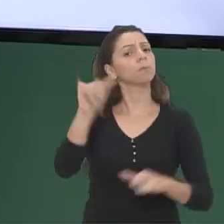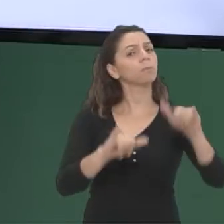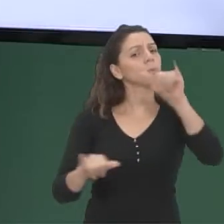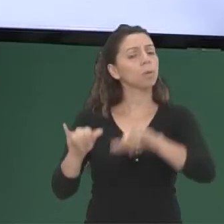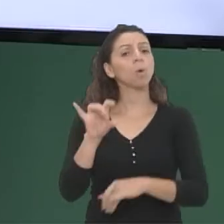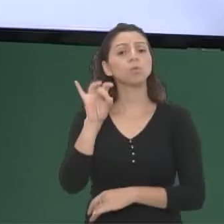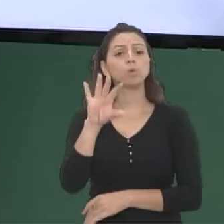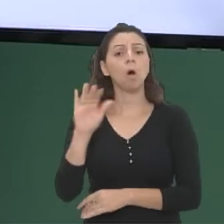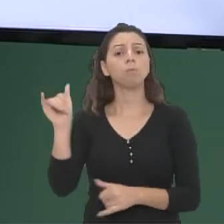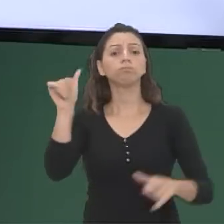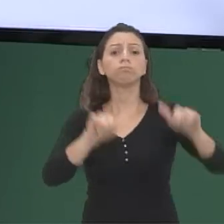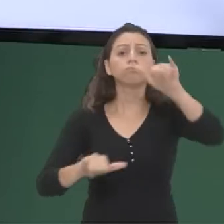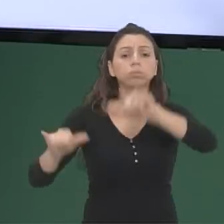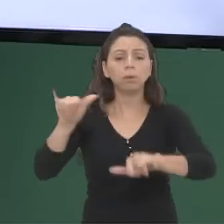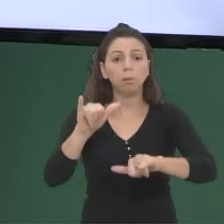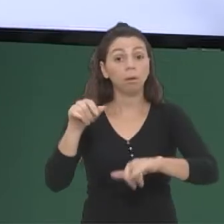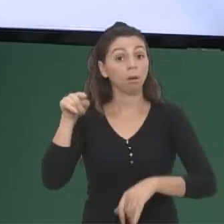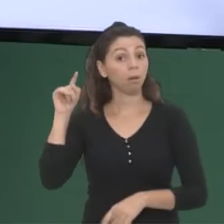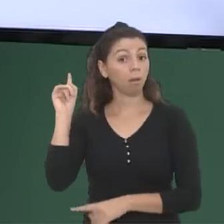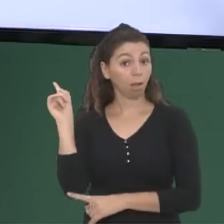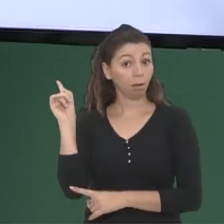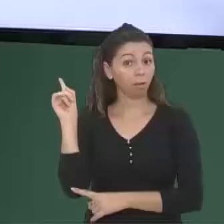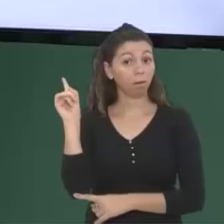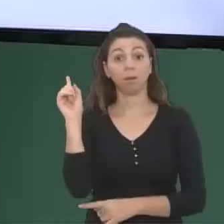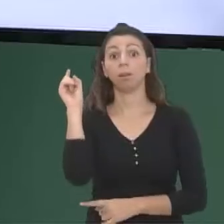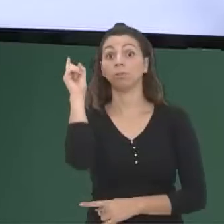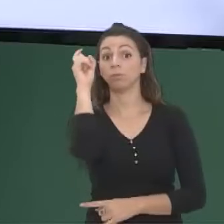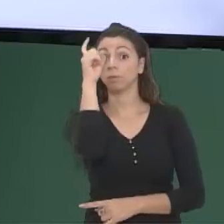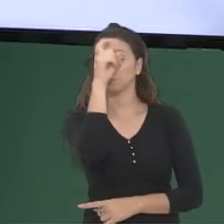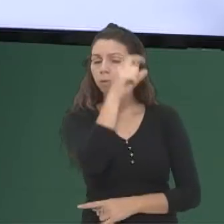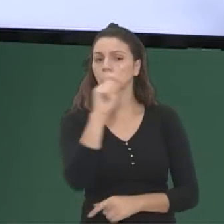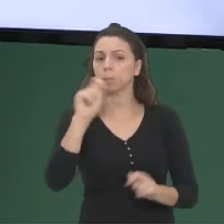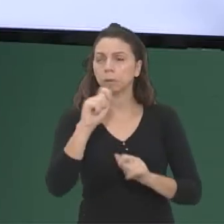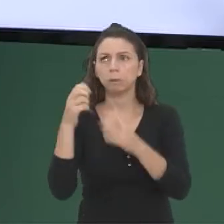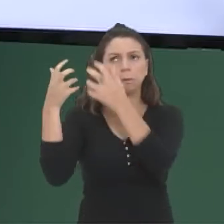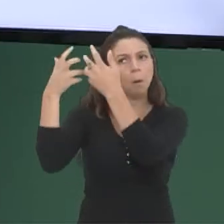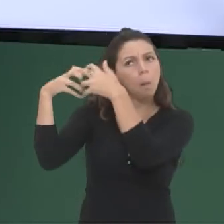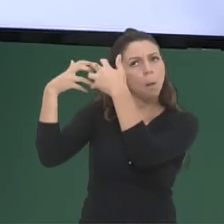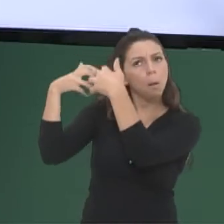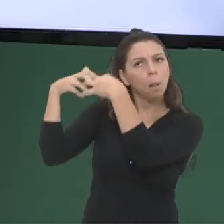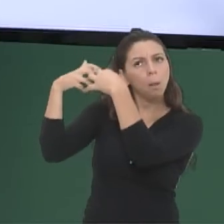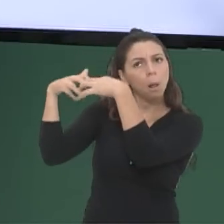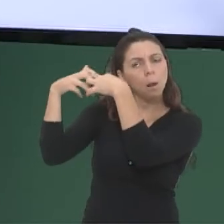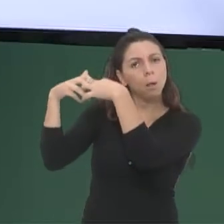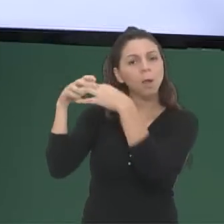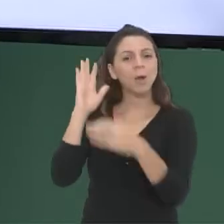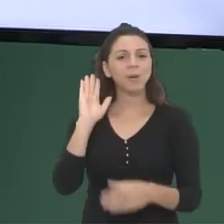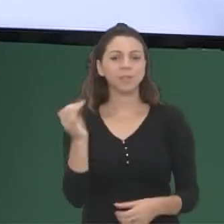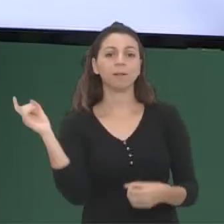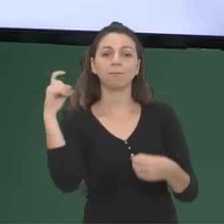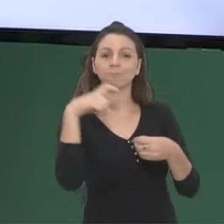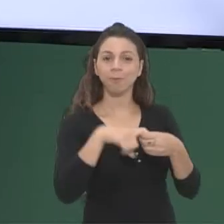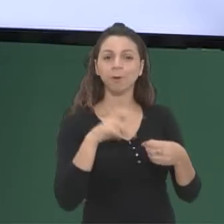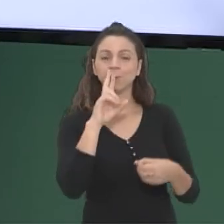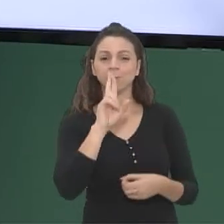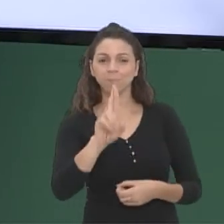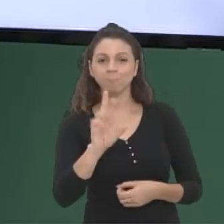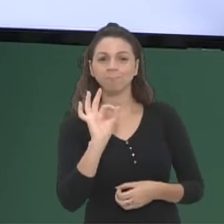químico? Essa é um pouquinho mais difícil. Você vai ter que pensar um pouquinho mais. E daqui a pouco eu volto com a resposta correta.